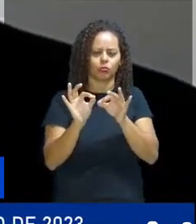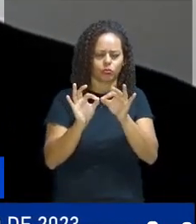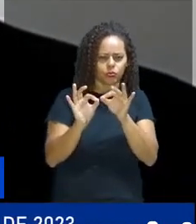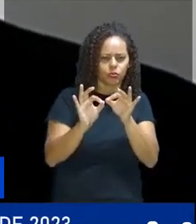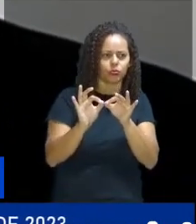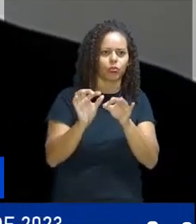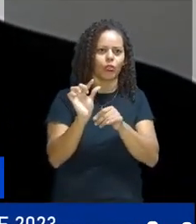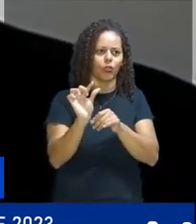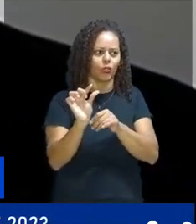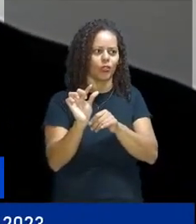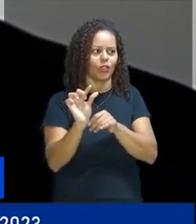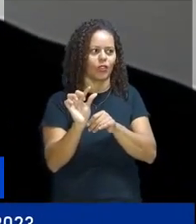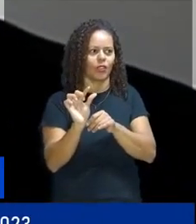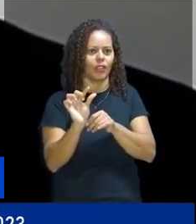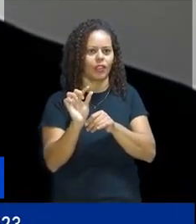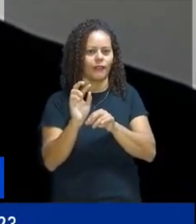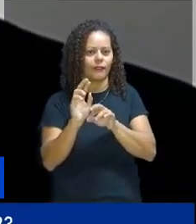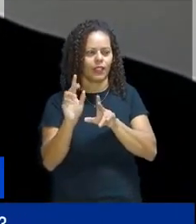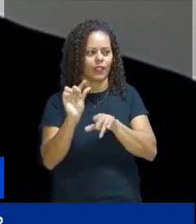Então, houve